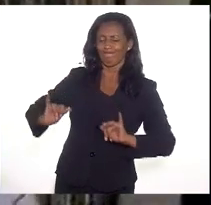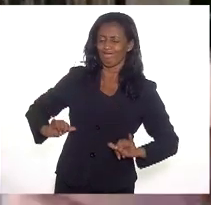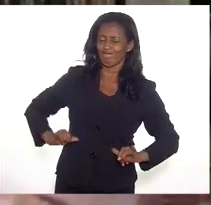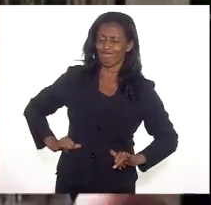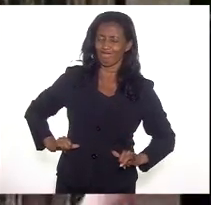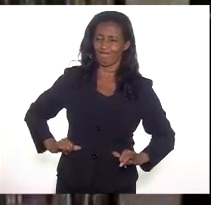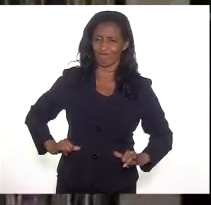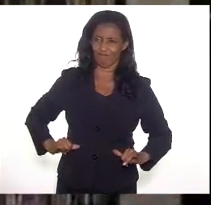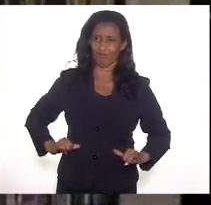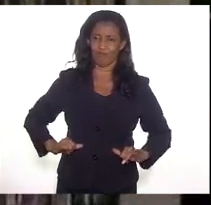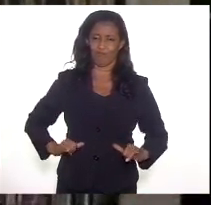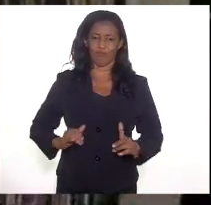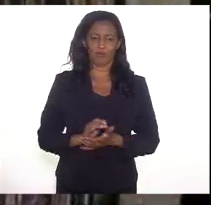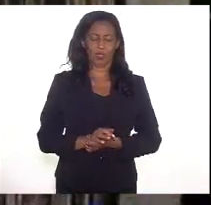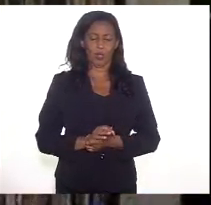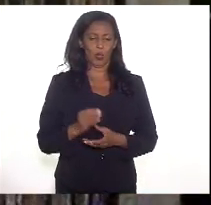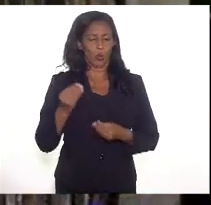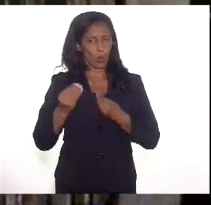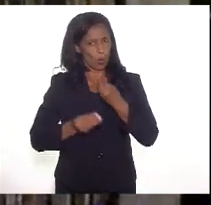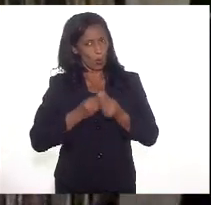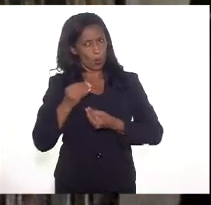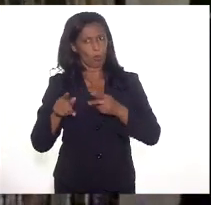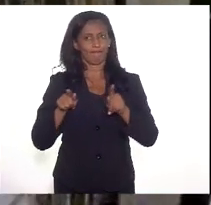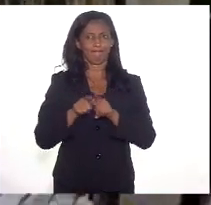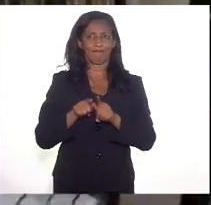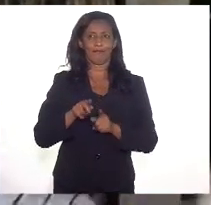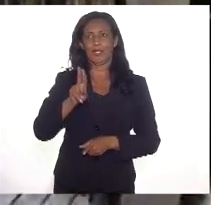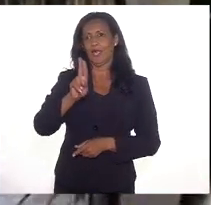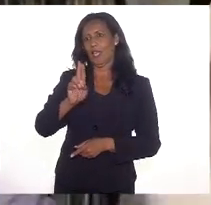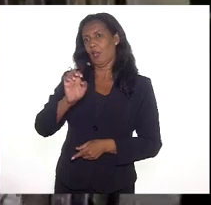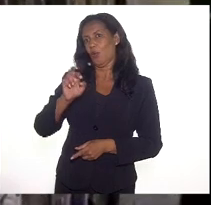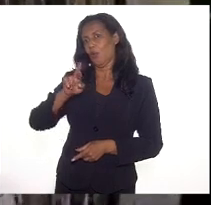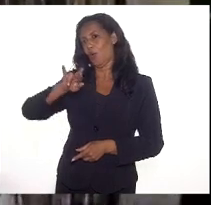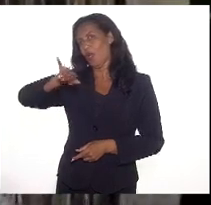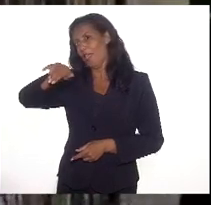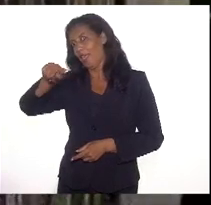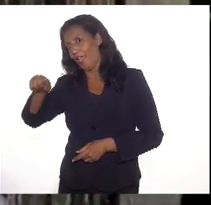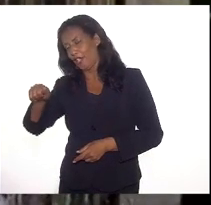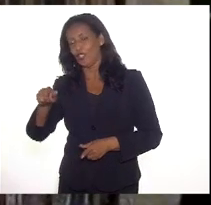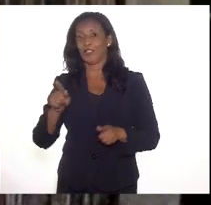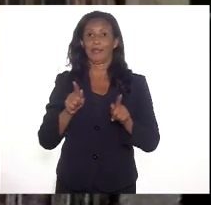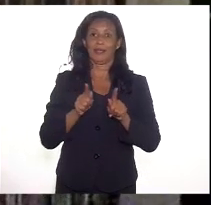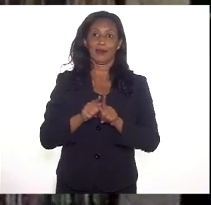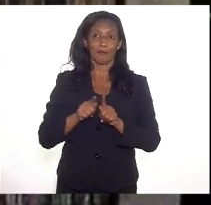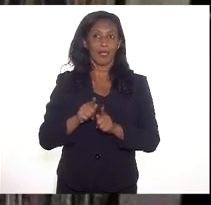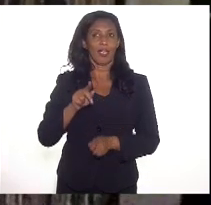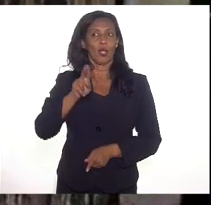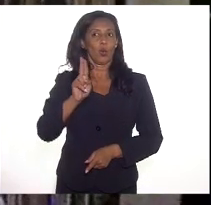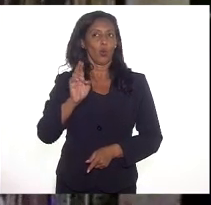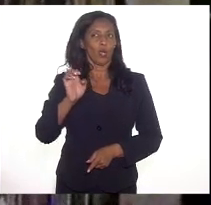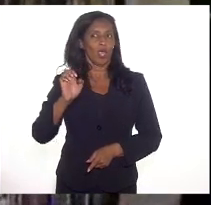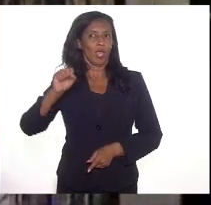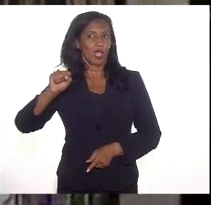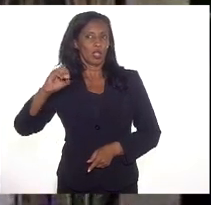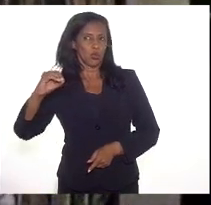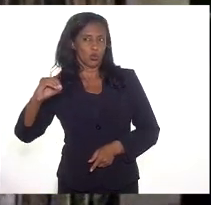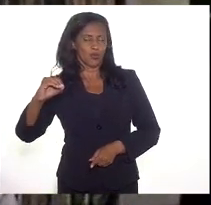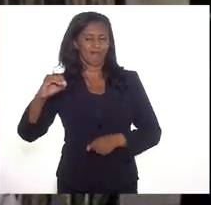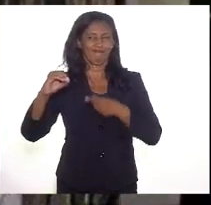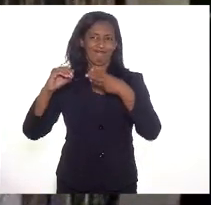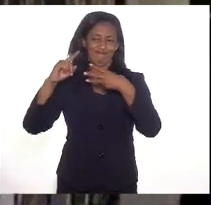como também a nossa querida UERJ, e a nossa queridíssima UESO, que